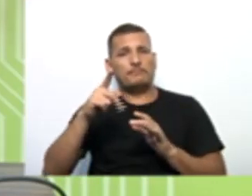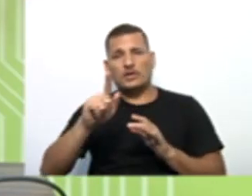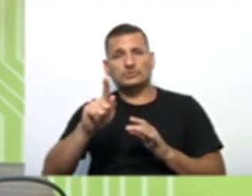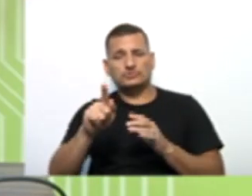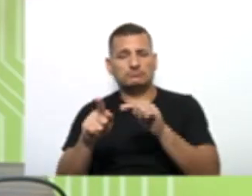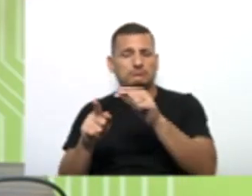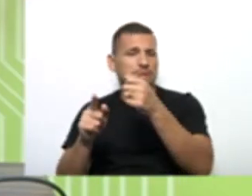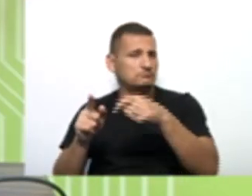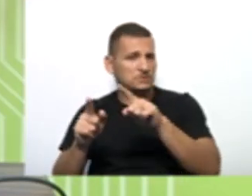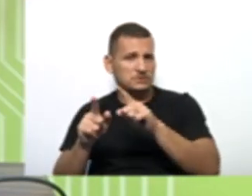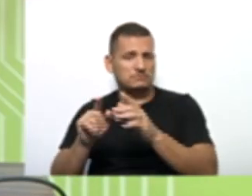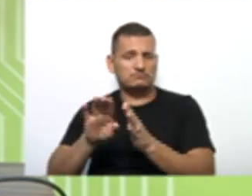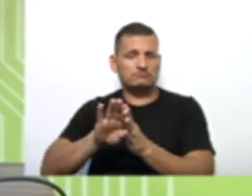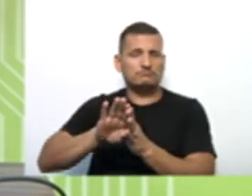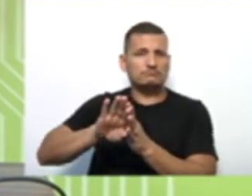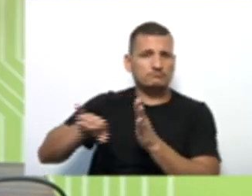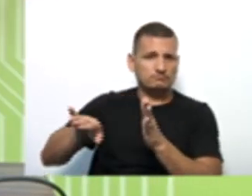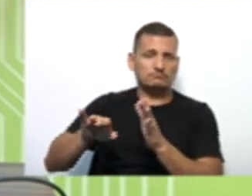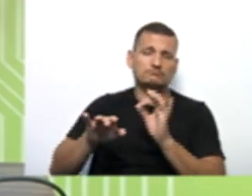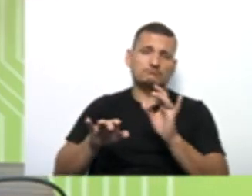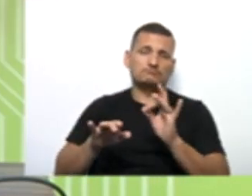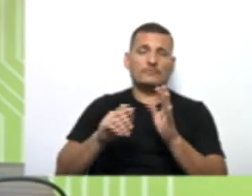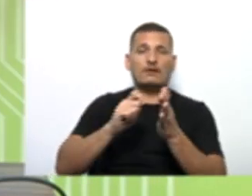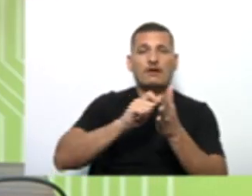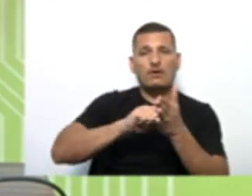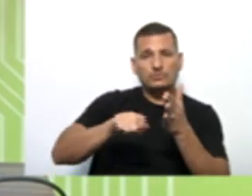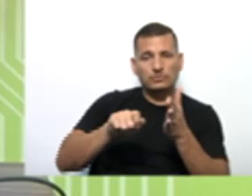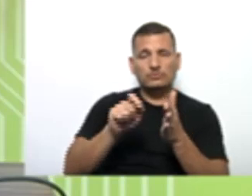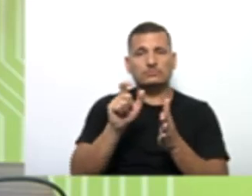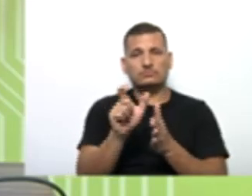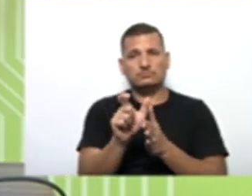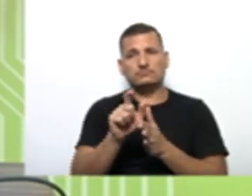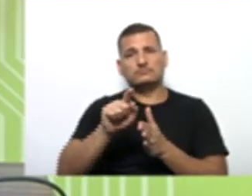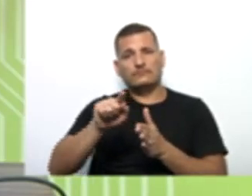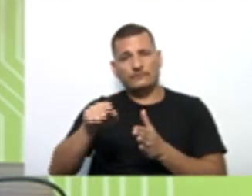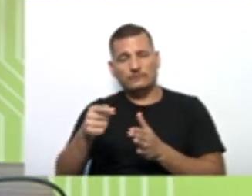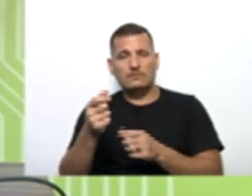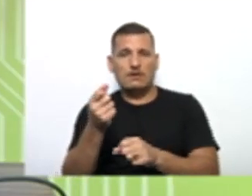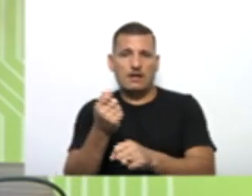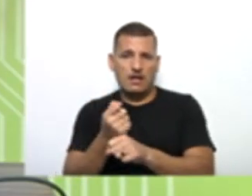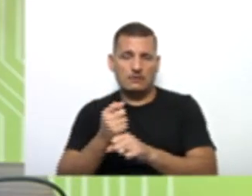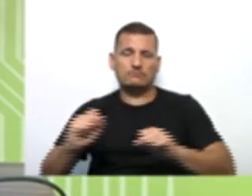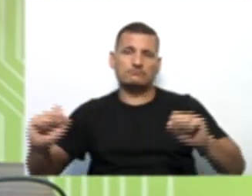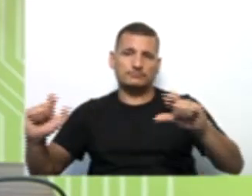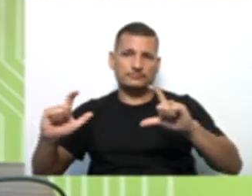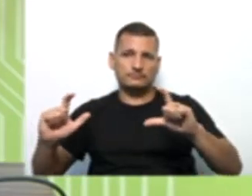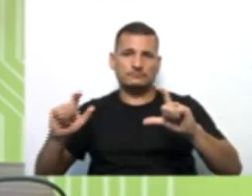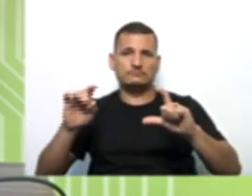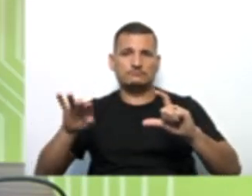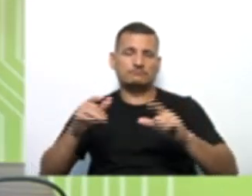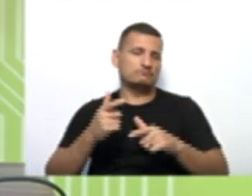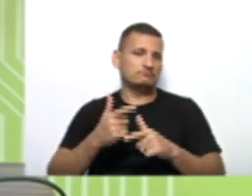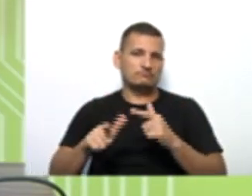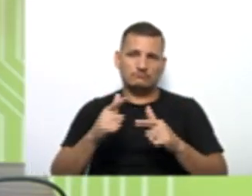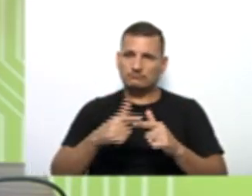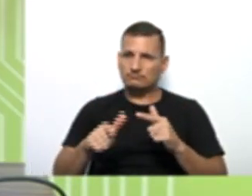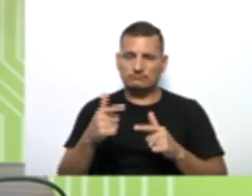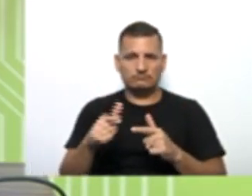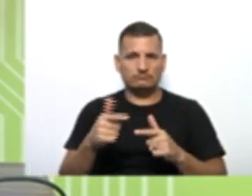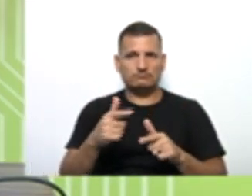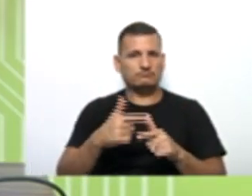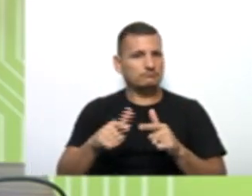vou inventar uma página. Vou colocar autor, vírgula, ano, fechar parênteses. Quem não tem problema nenhum.